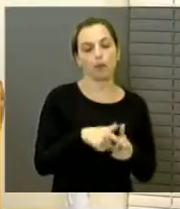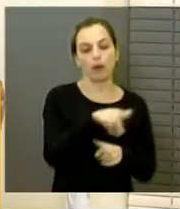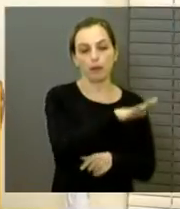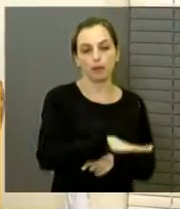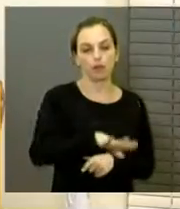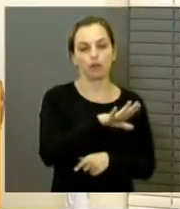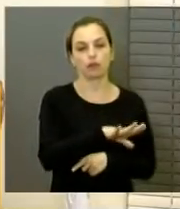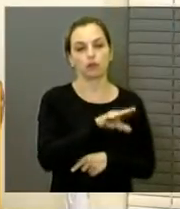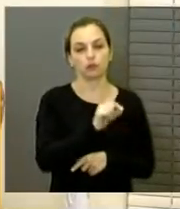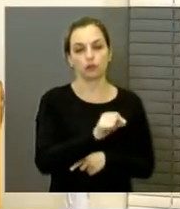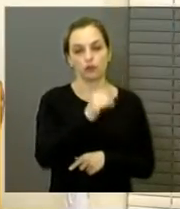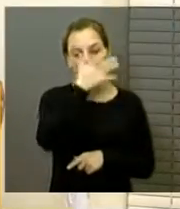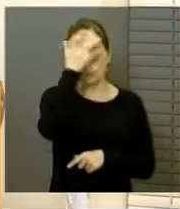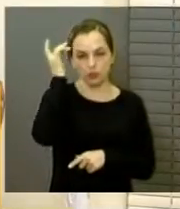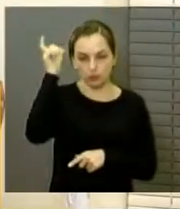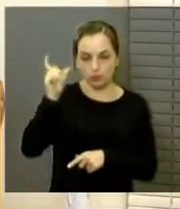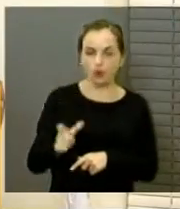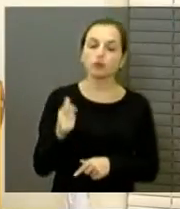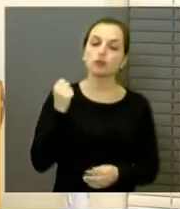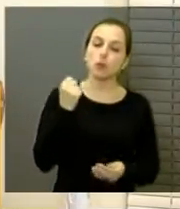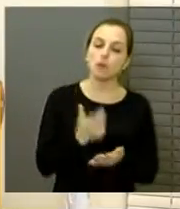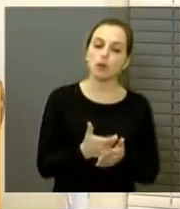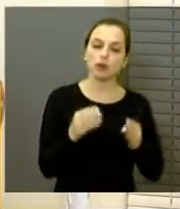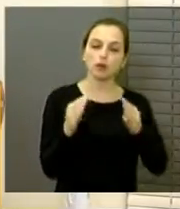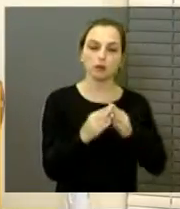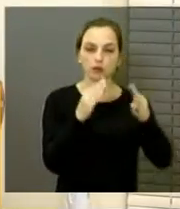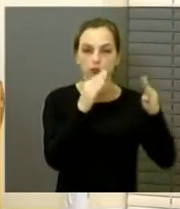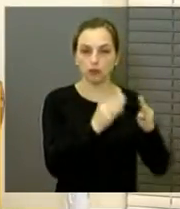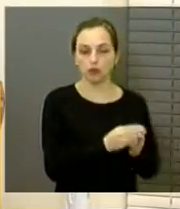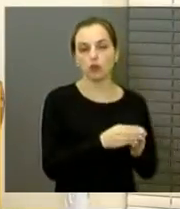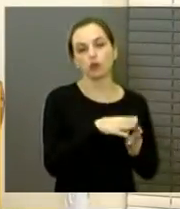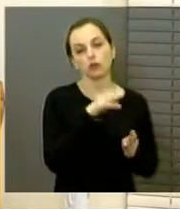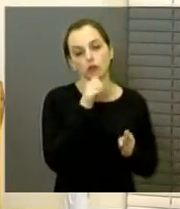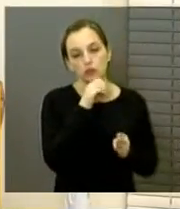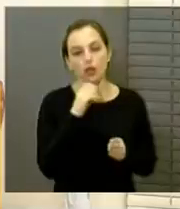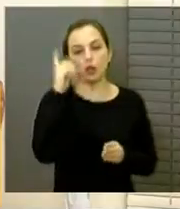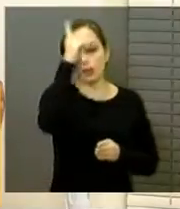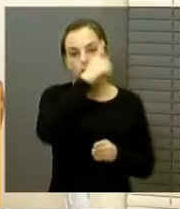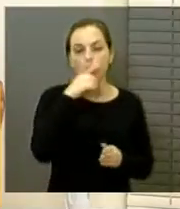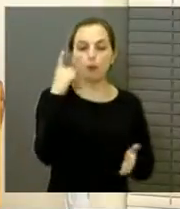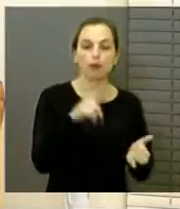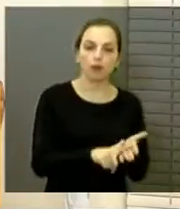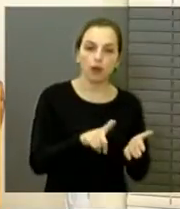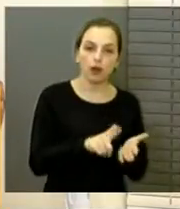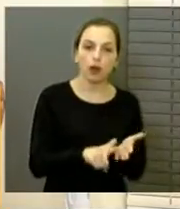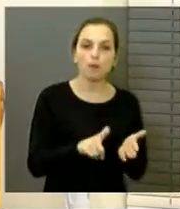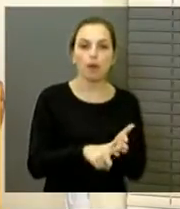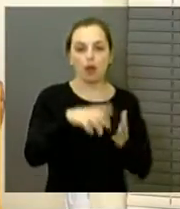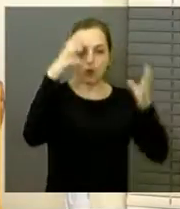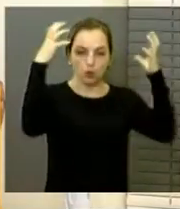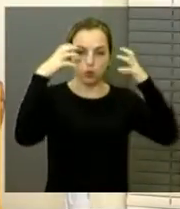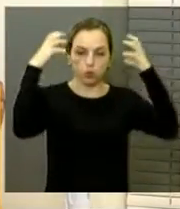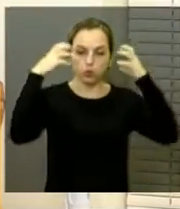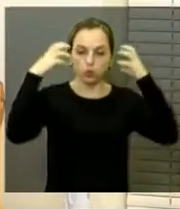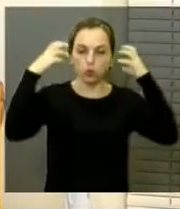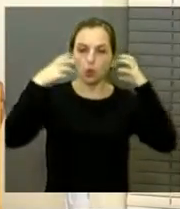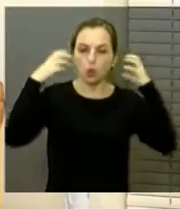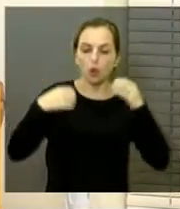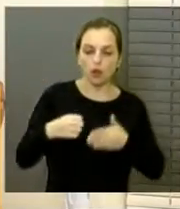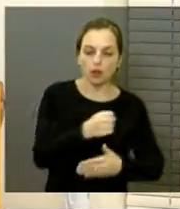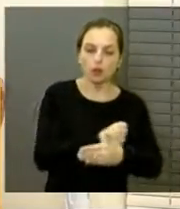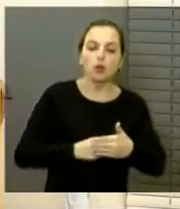seja, as pessoas que adquirirem na sua casa, final de semana precisa limpar, ou tomar banho, ou fazer